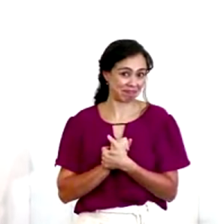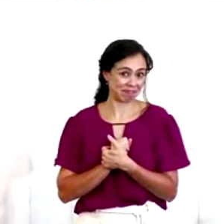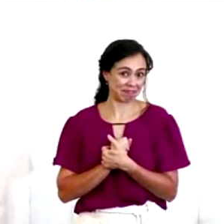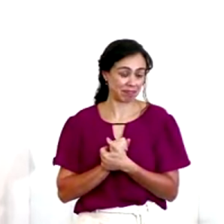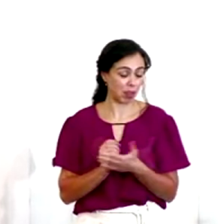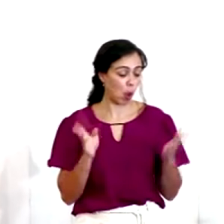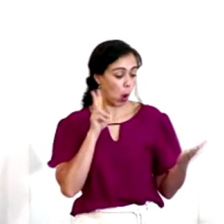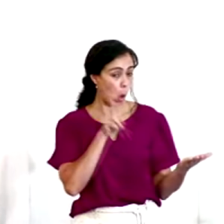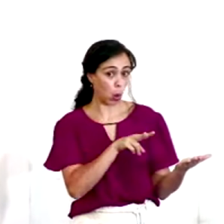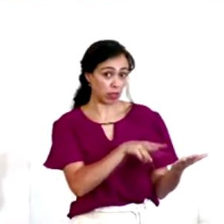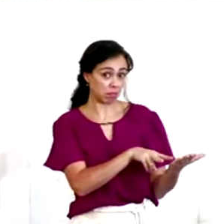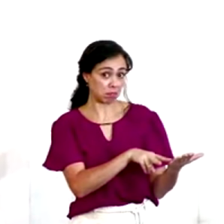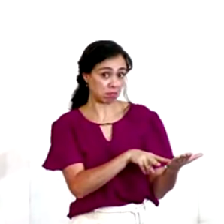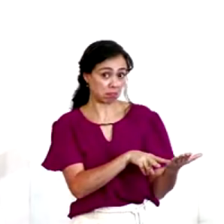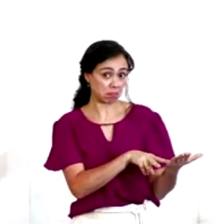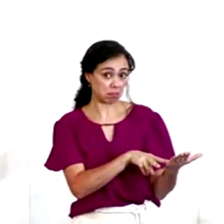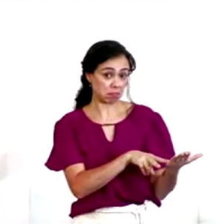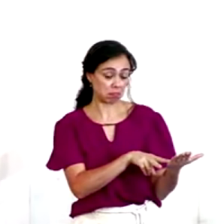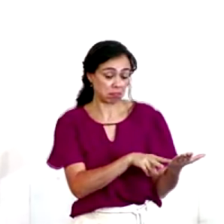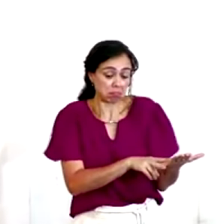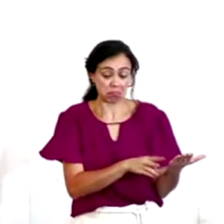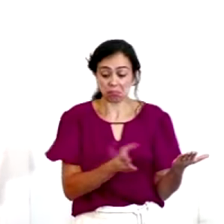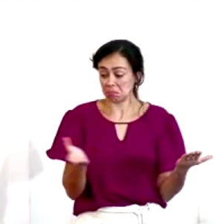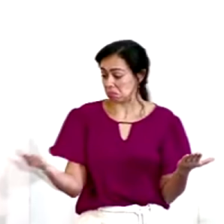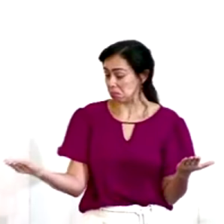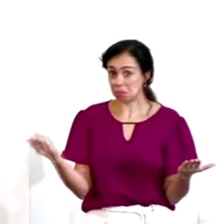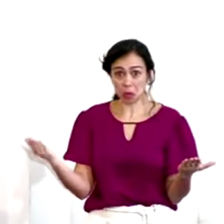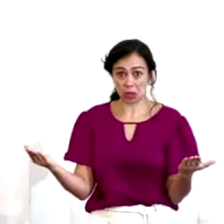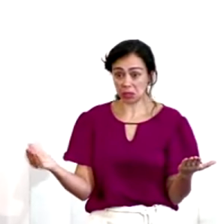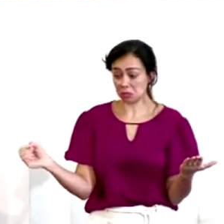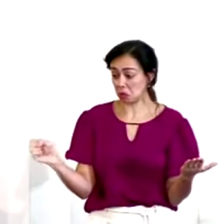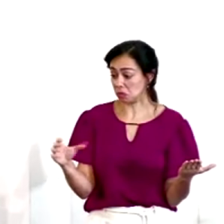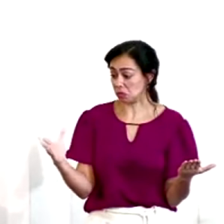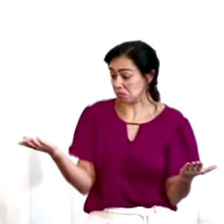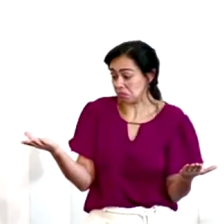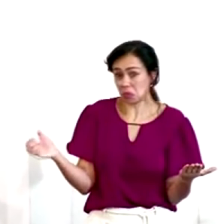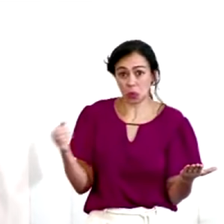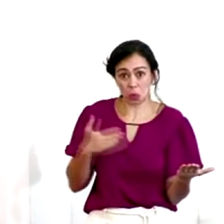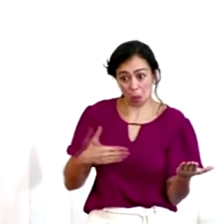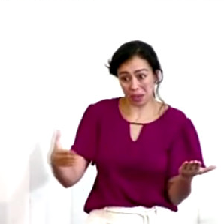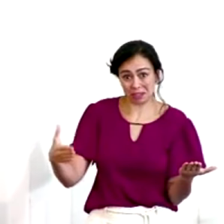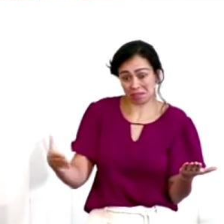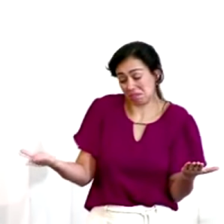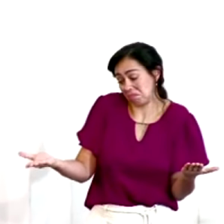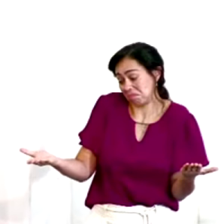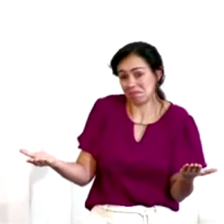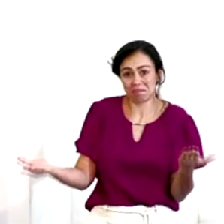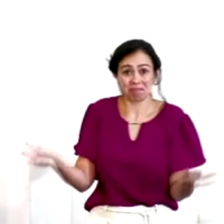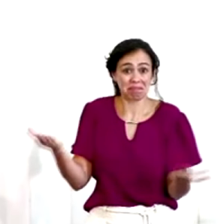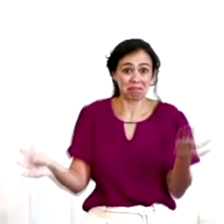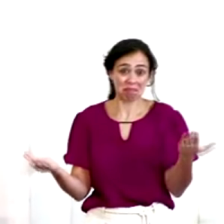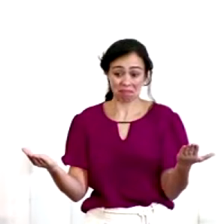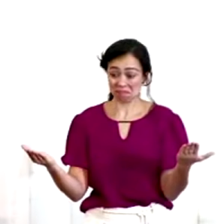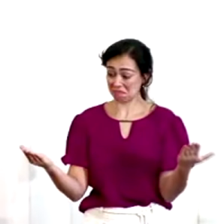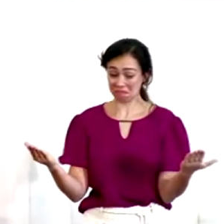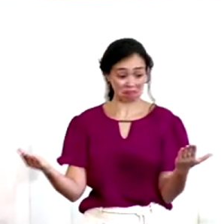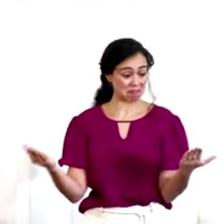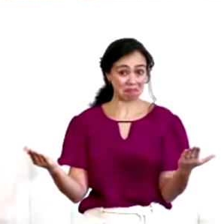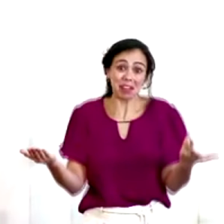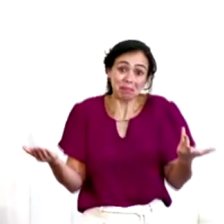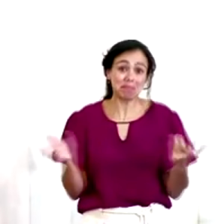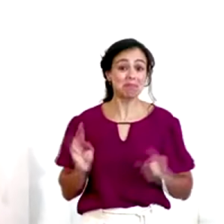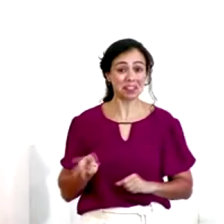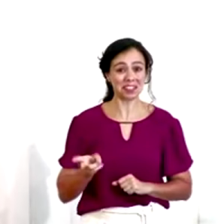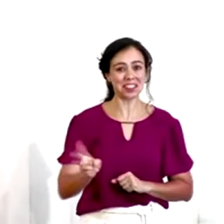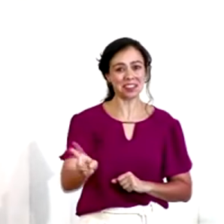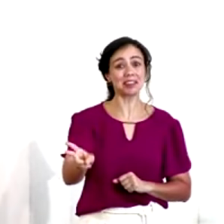E como pastores, nós temos o privilégio de caminhar com pessoas e ver aquilo que Deus tem feito na vida de muitas